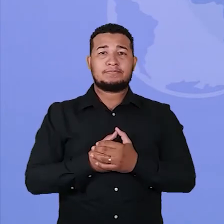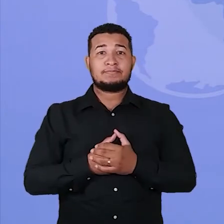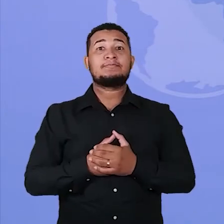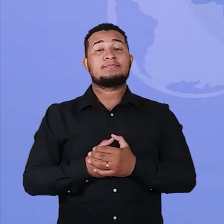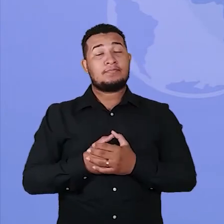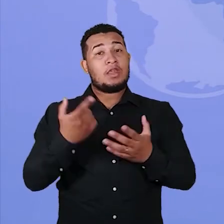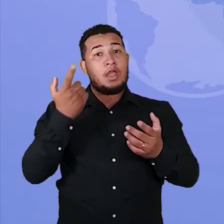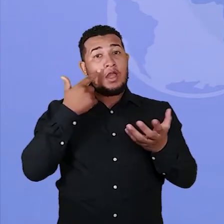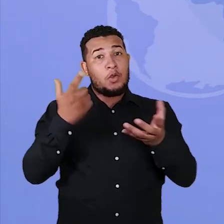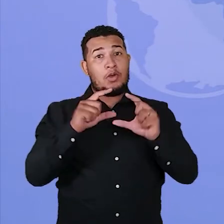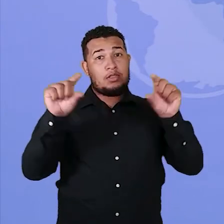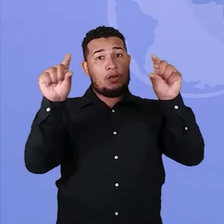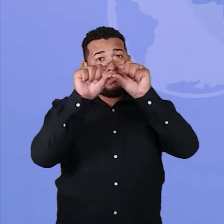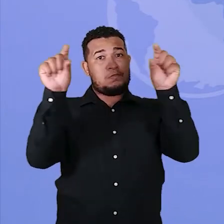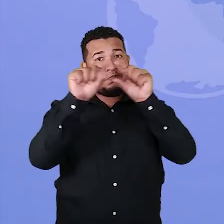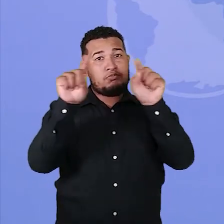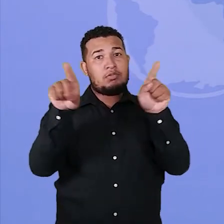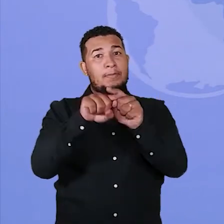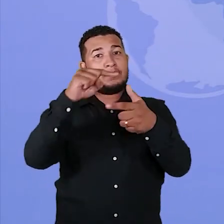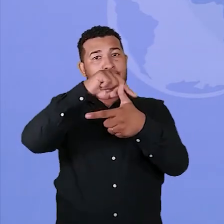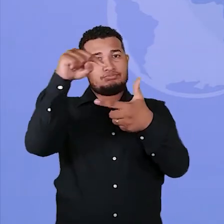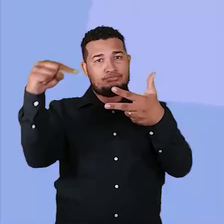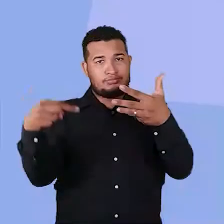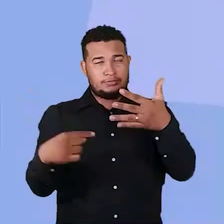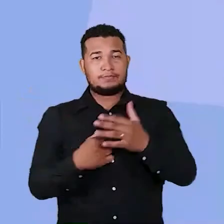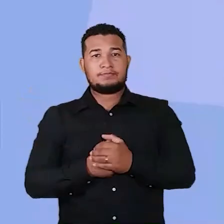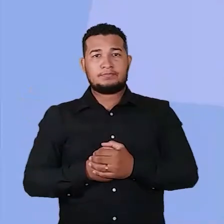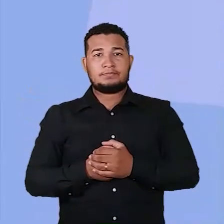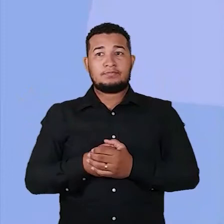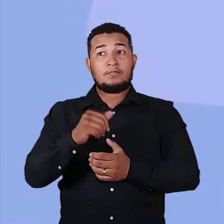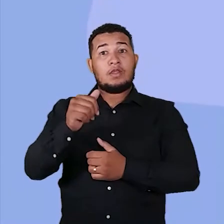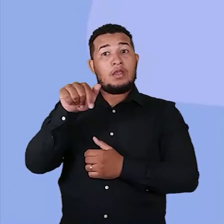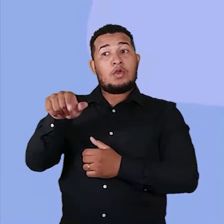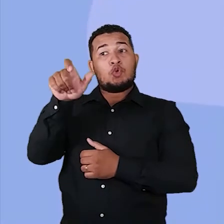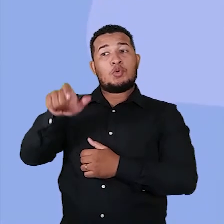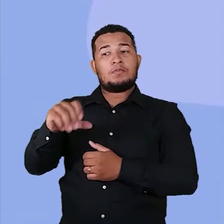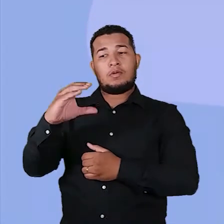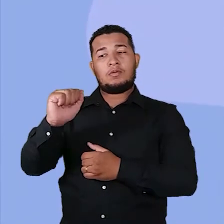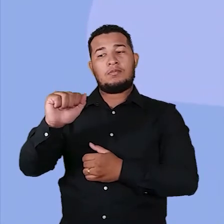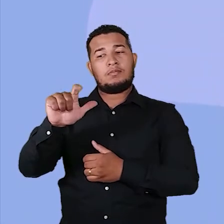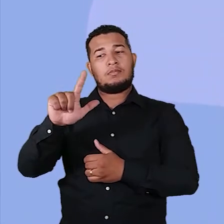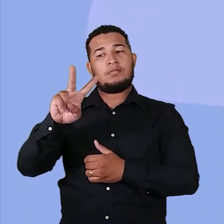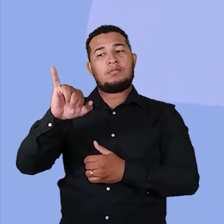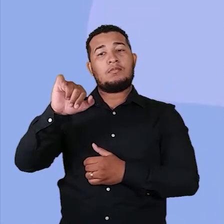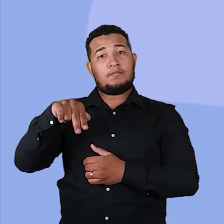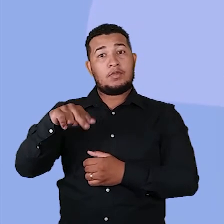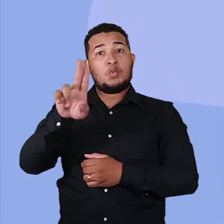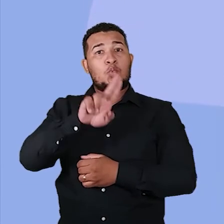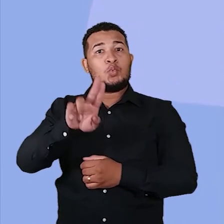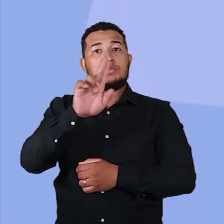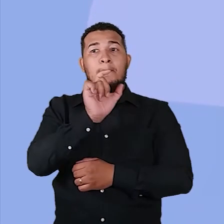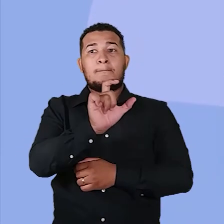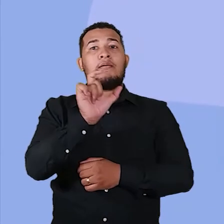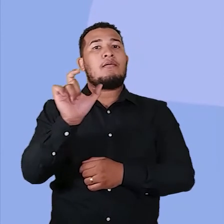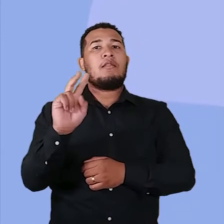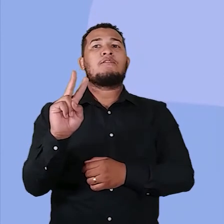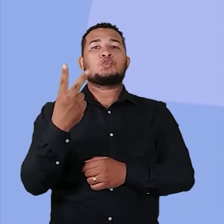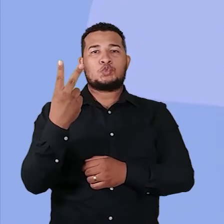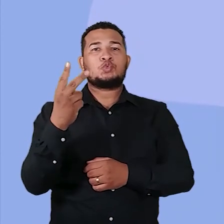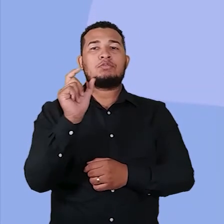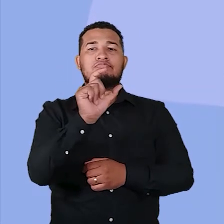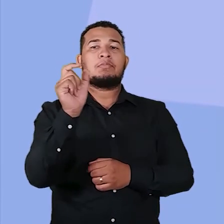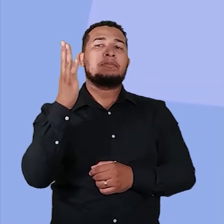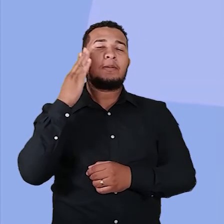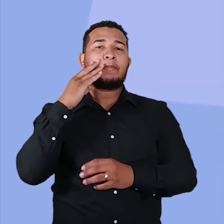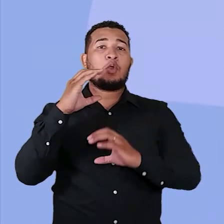tirinha, vamos para o enunciado e para as questões. Vamos lá. A personagem Calvin utiliza duas palavras distintas para observar